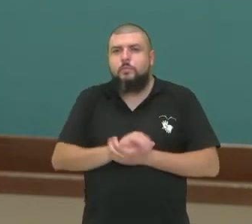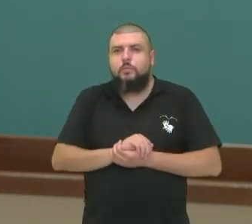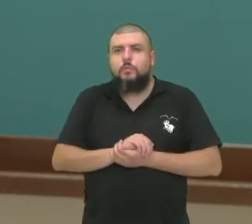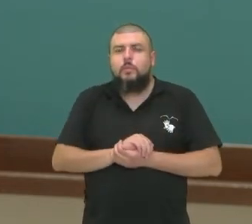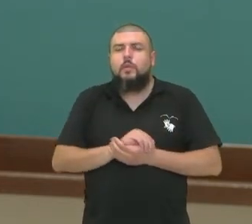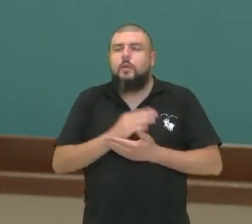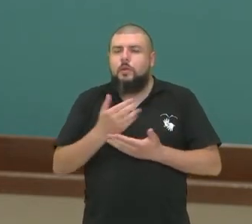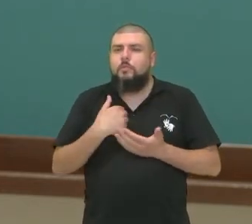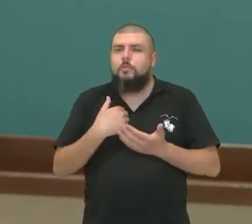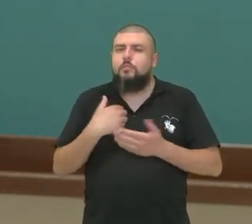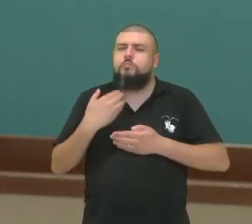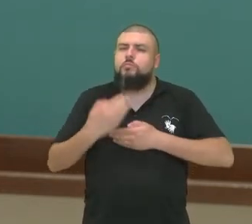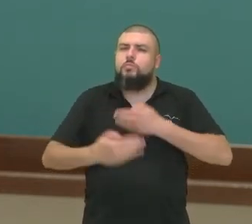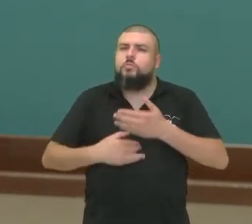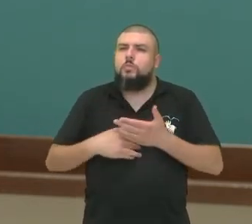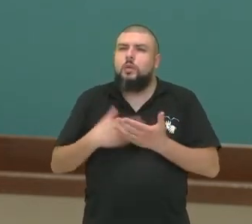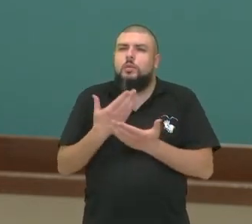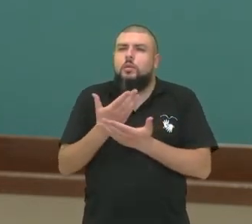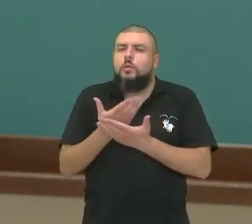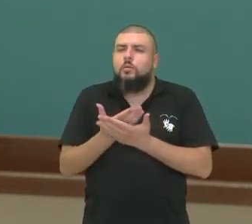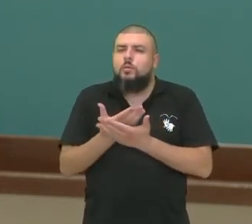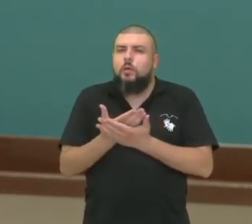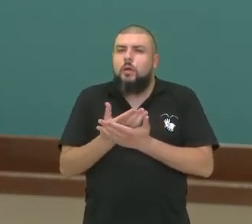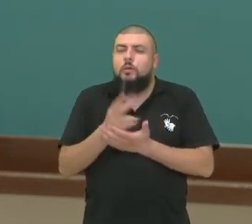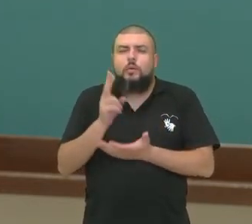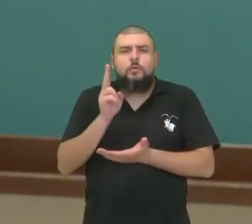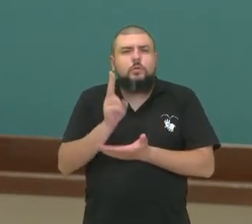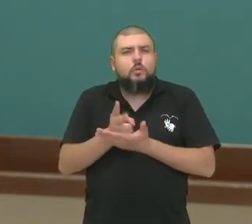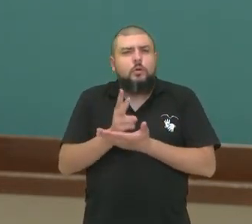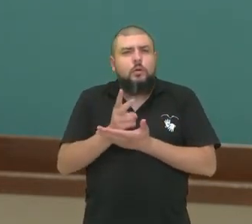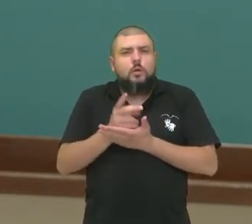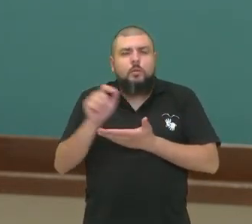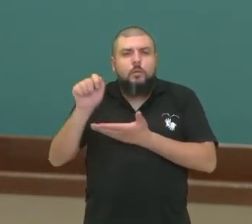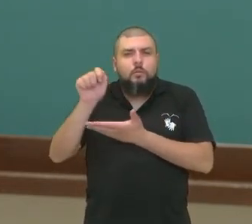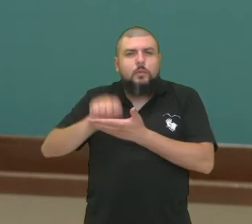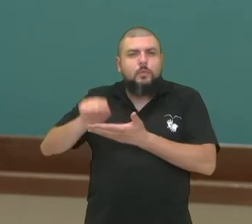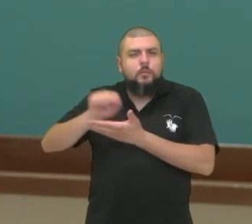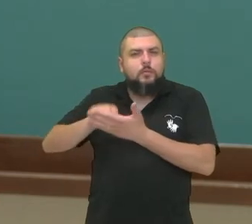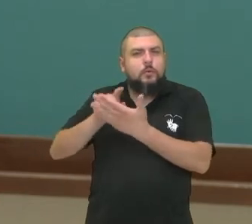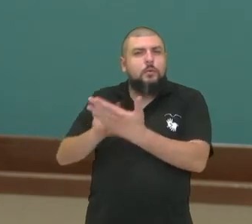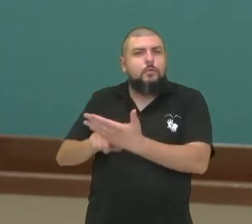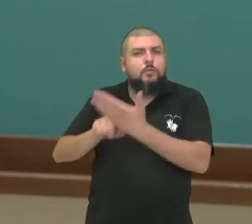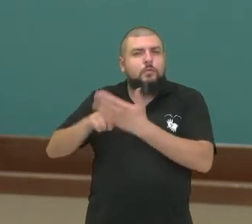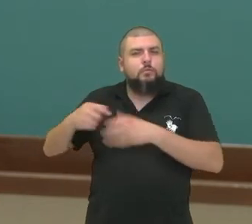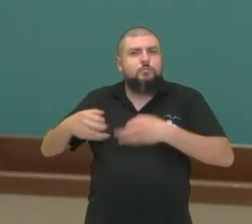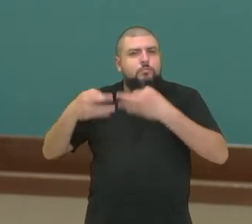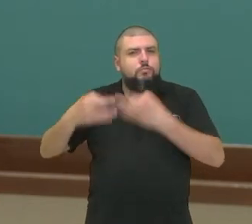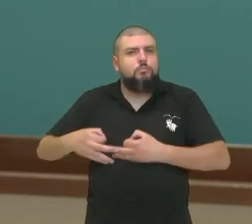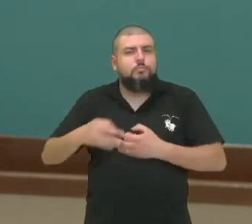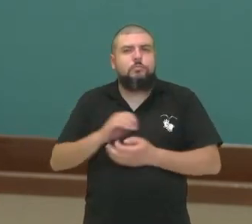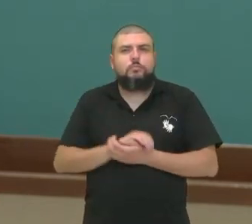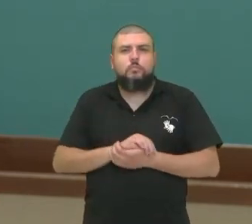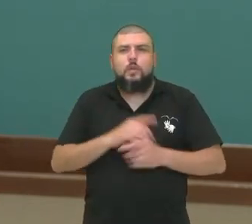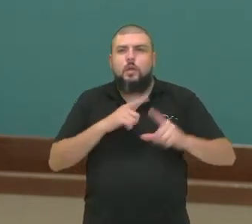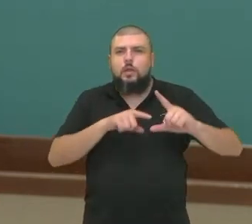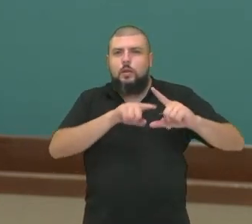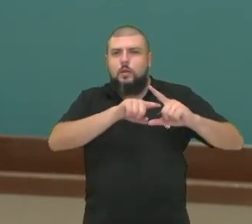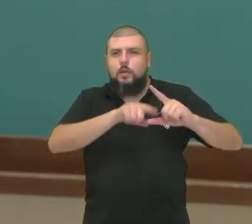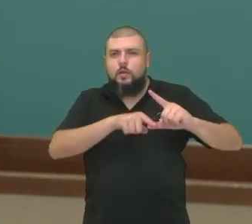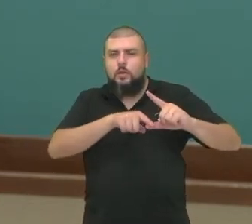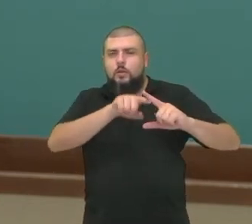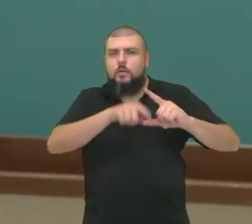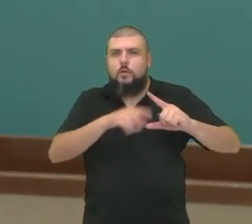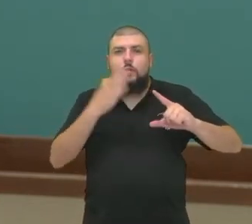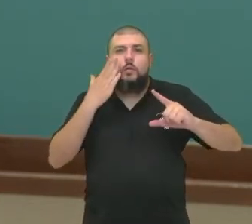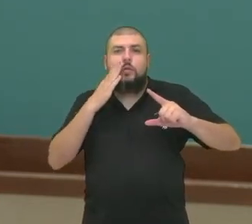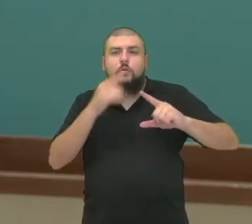for estudar cada vez mais os ângulos, isso vai estar sempre indicado, tá? Então tem esse ângulo aqui dessa parte interna e esse ângulo mais amarelinho